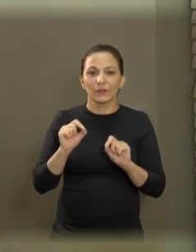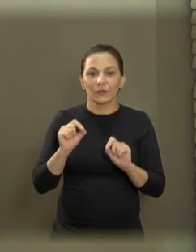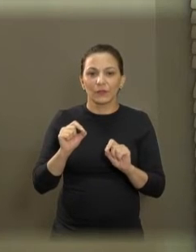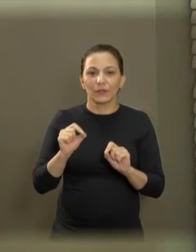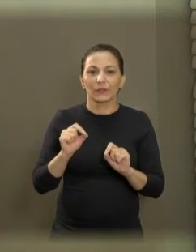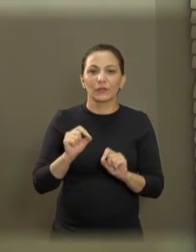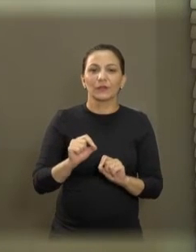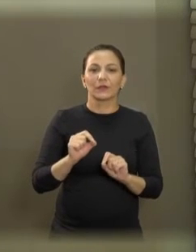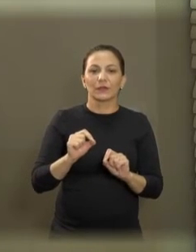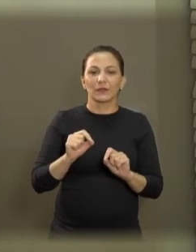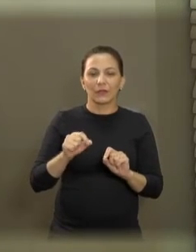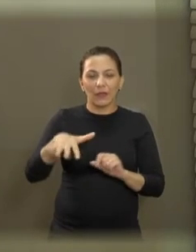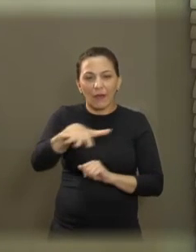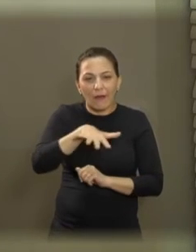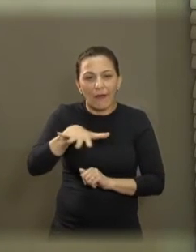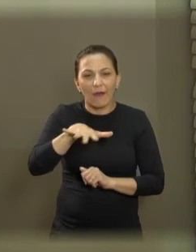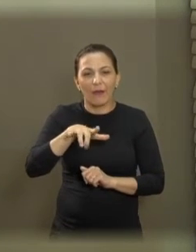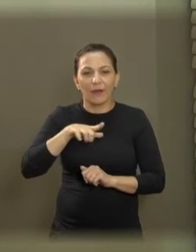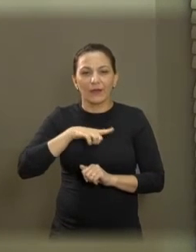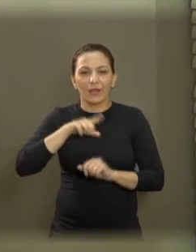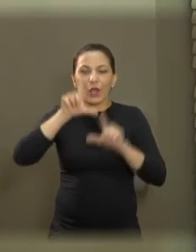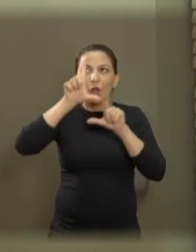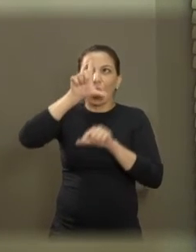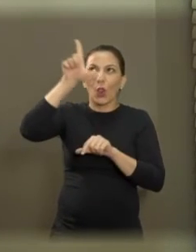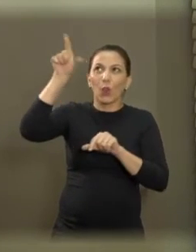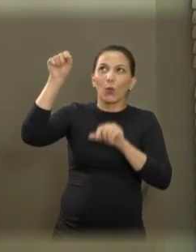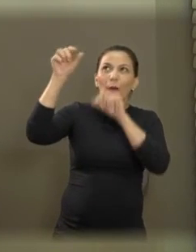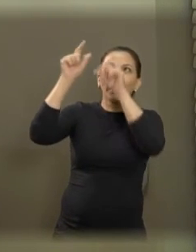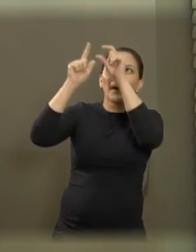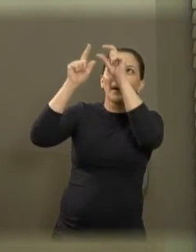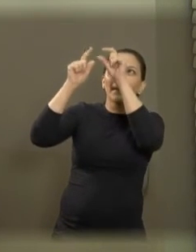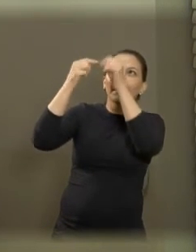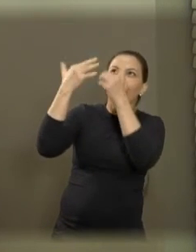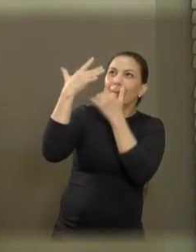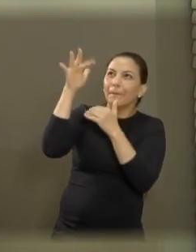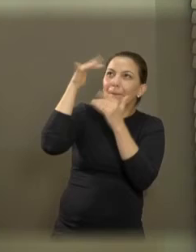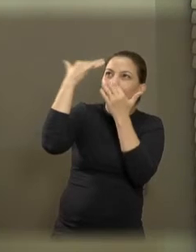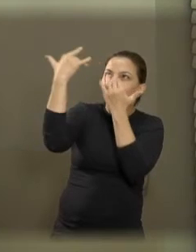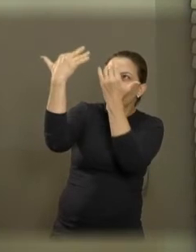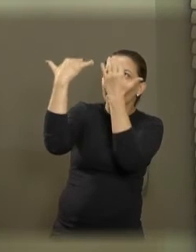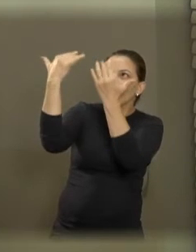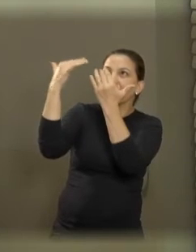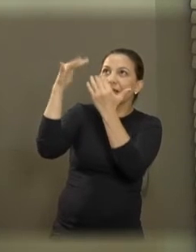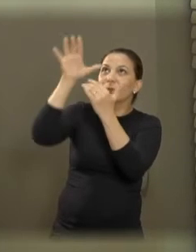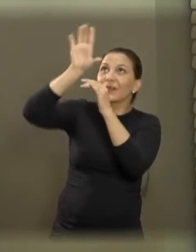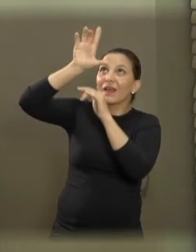em cada lago, a lua toda brilha, porque alta vive.